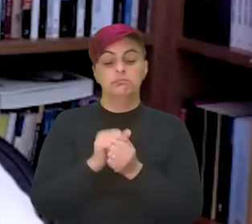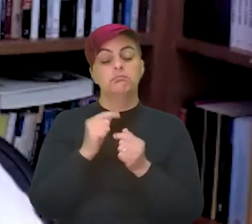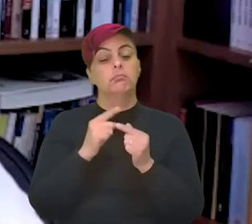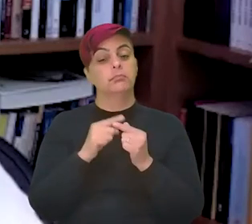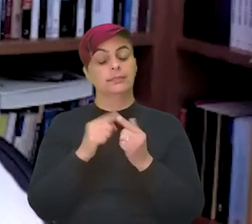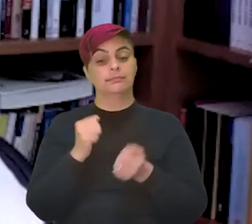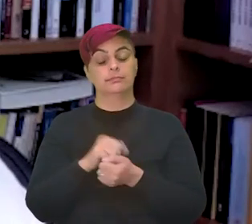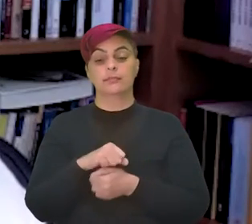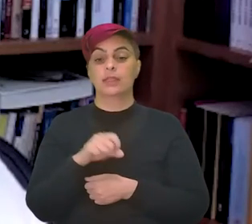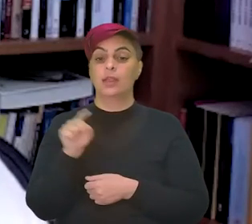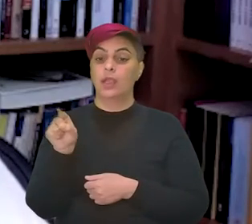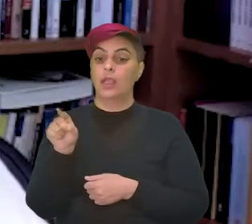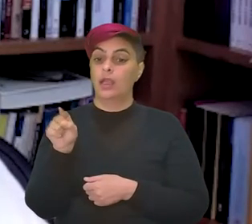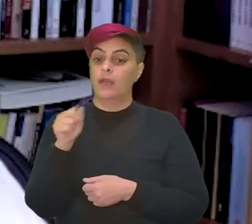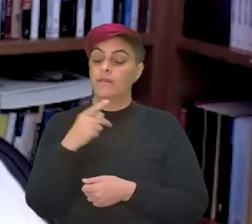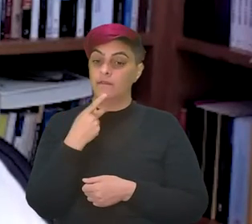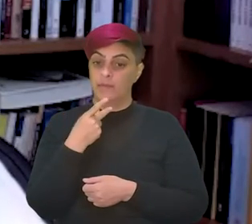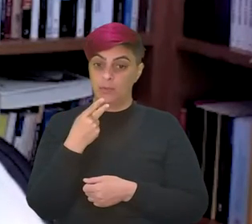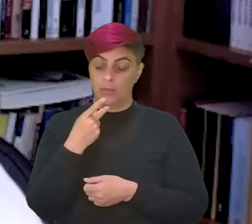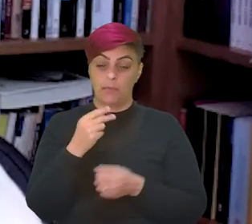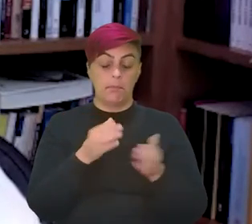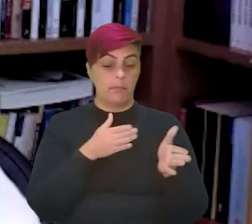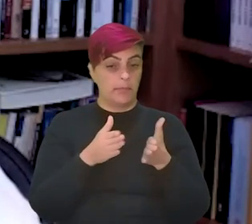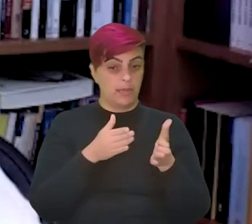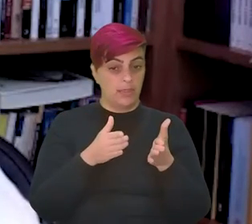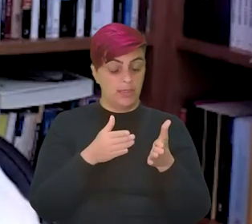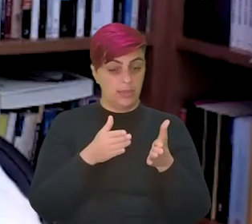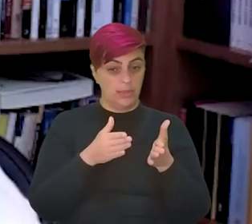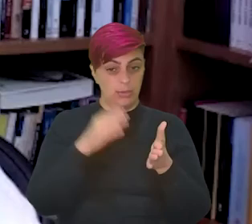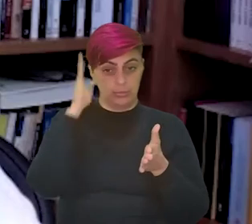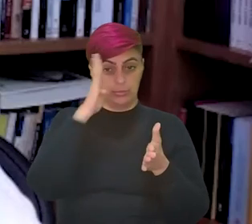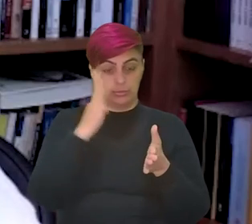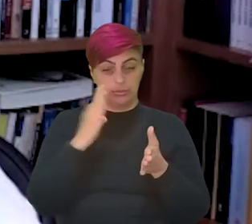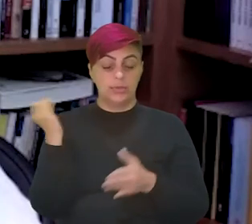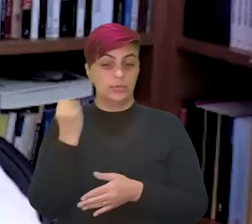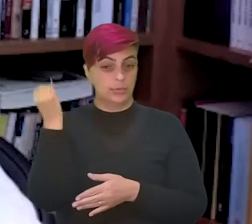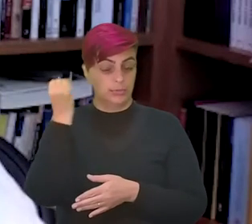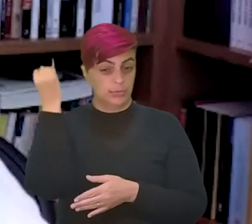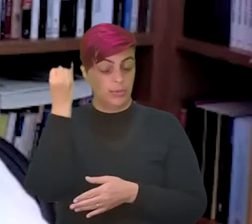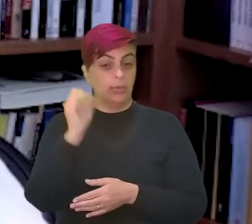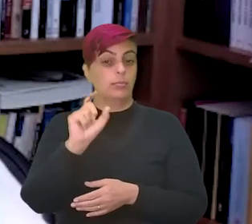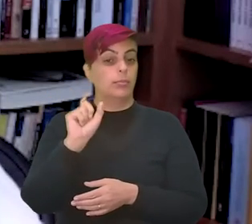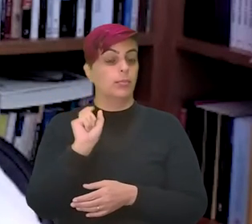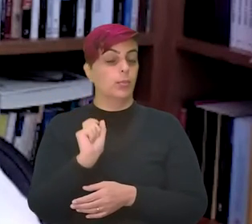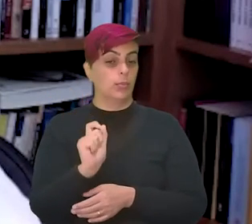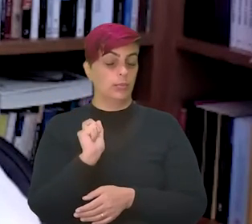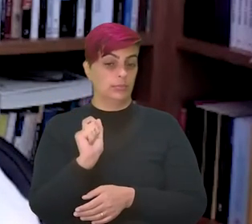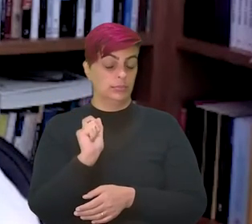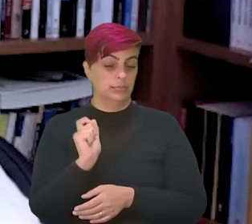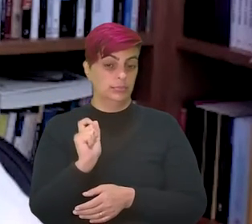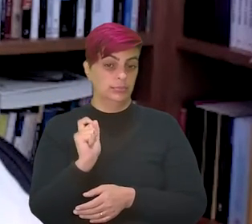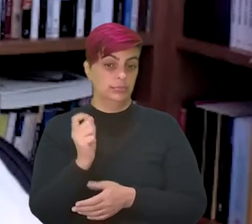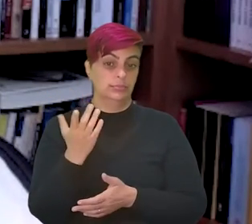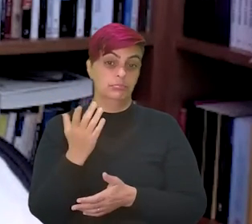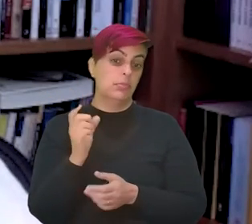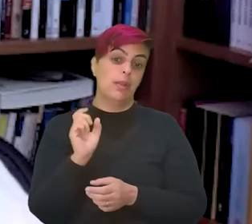você já antecipou, né, o que era importante no Brasil naquela época para os cientistas